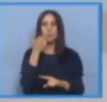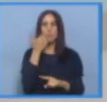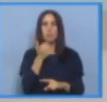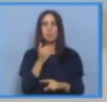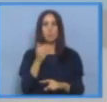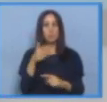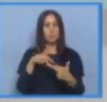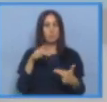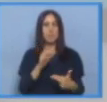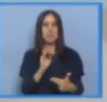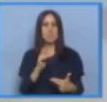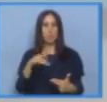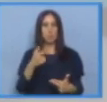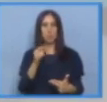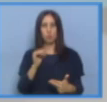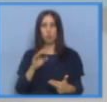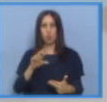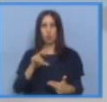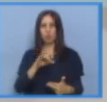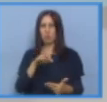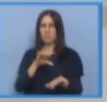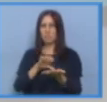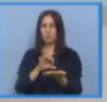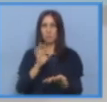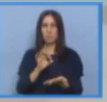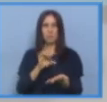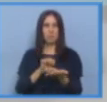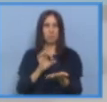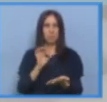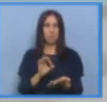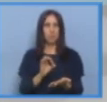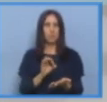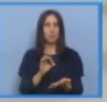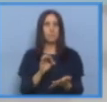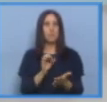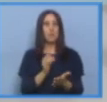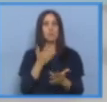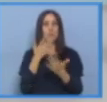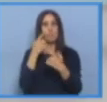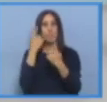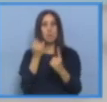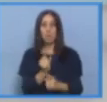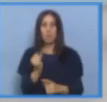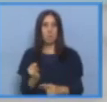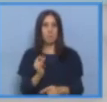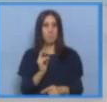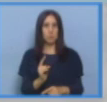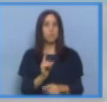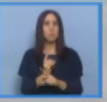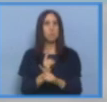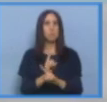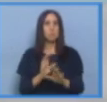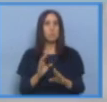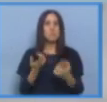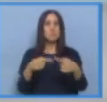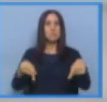Rocha. Fica bem no centro, mesmo ao lado do Centro de Artes e Espetáculos. Ainda não sabemos bem qual